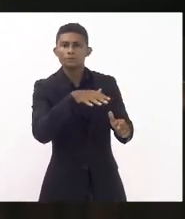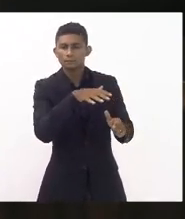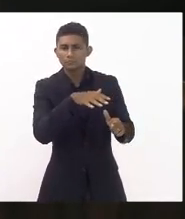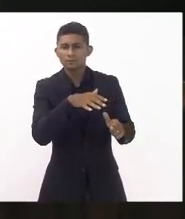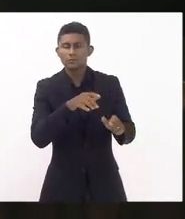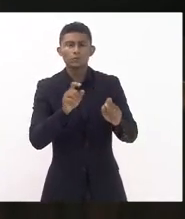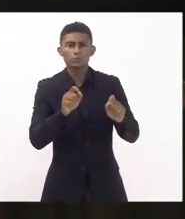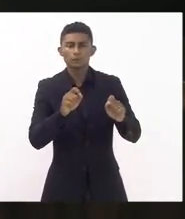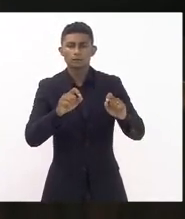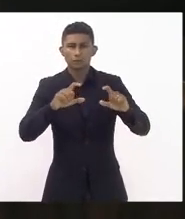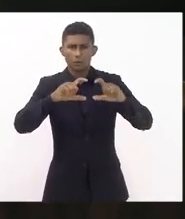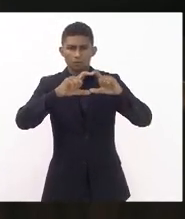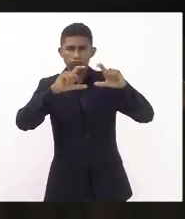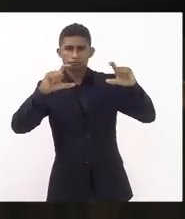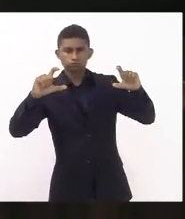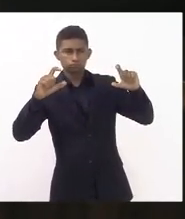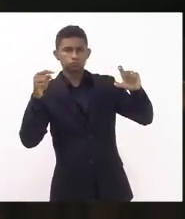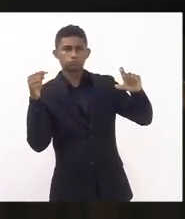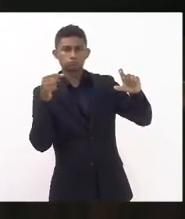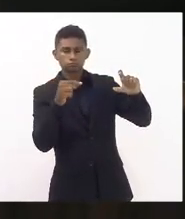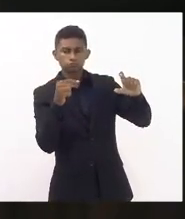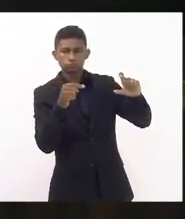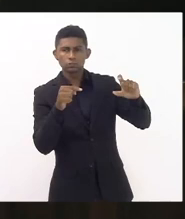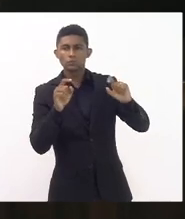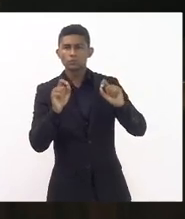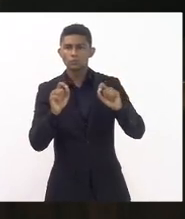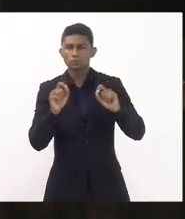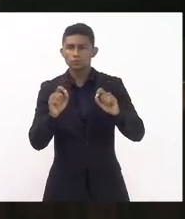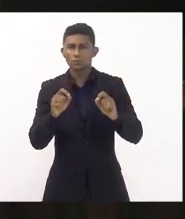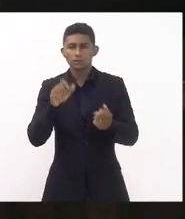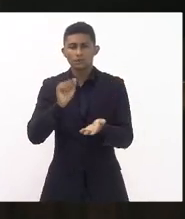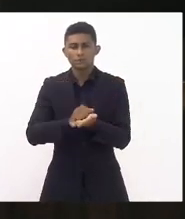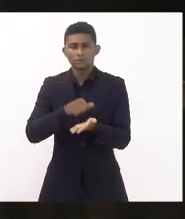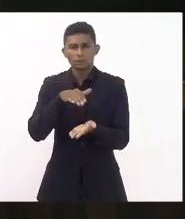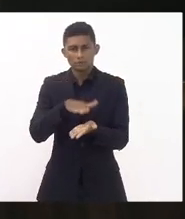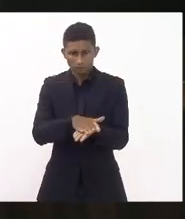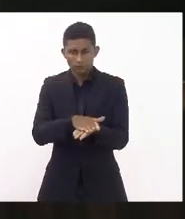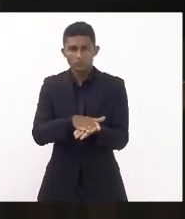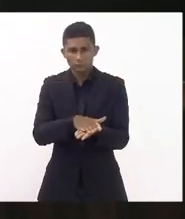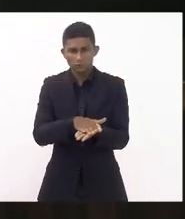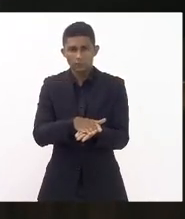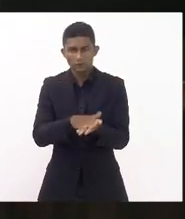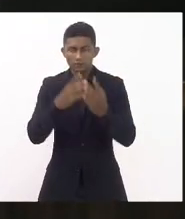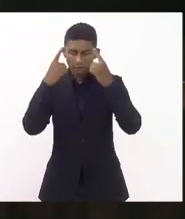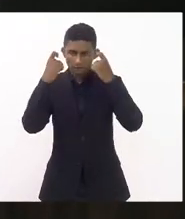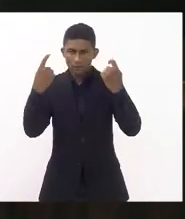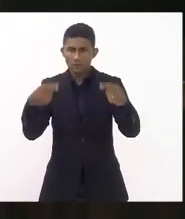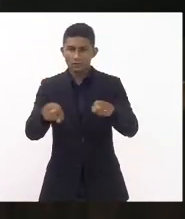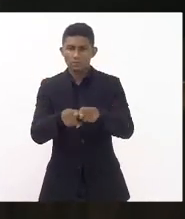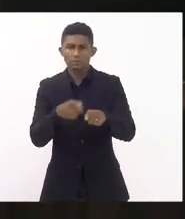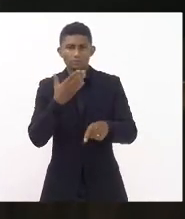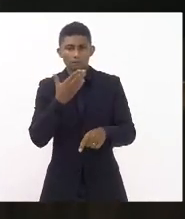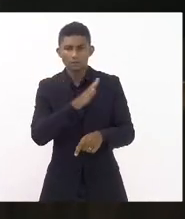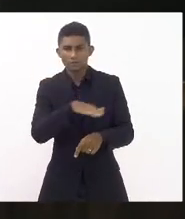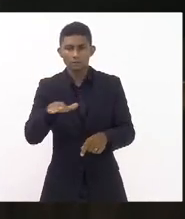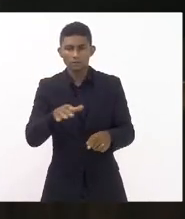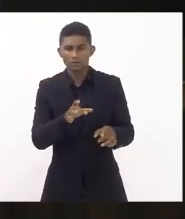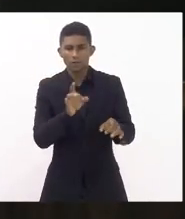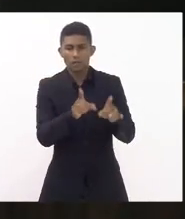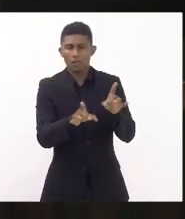condomínio cartazes ou placas para divulgação dos canais oficiais de denúncia de violência e negligência contra criança e